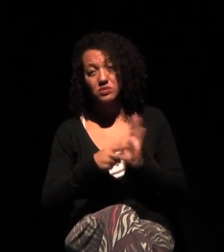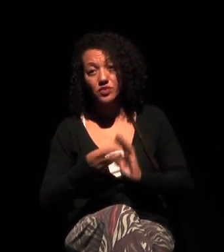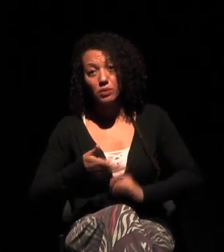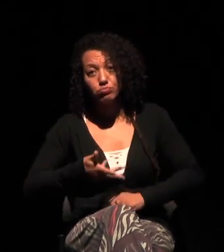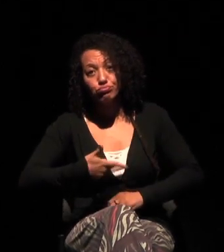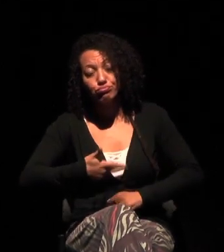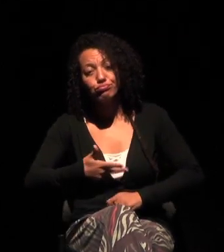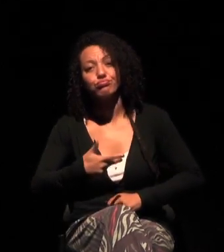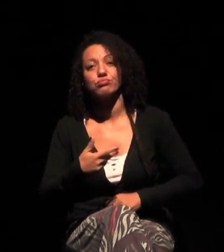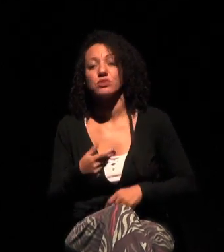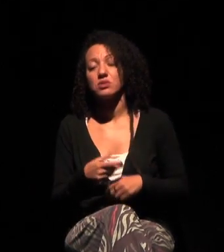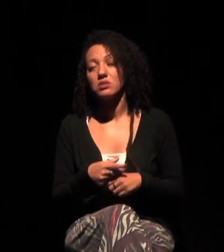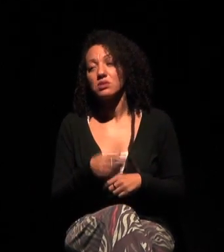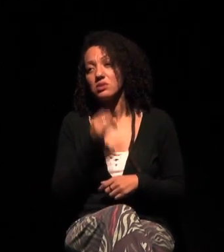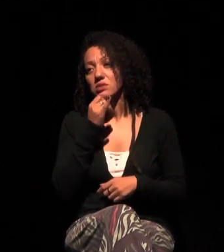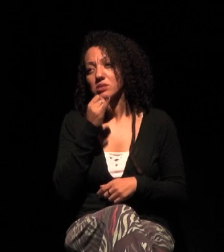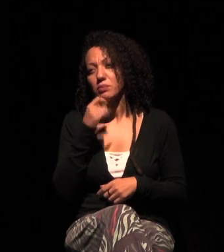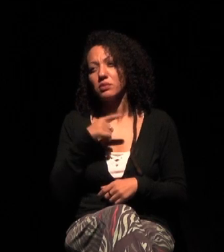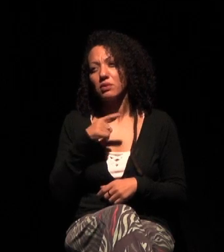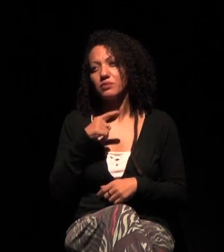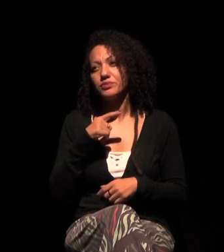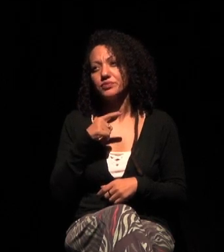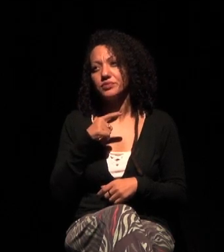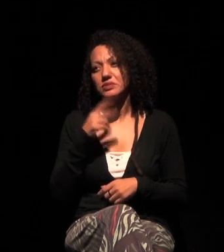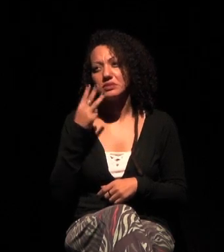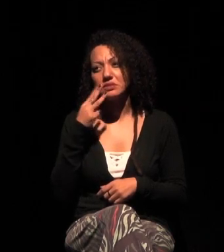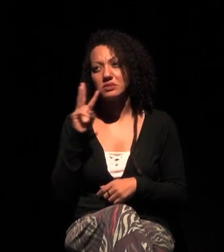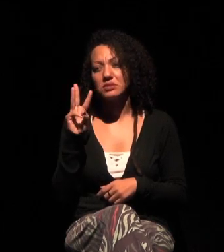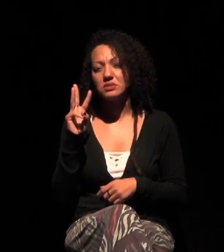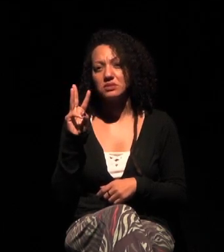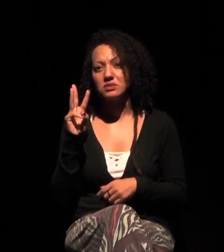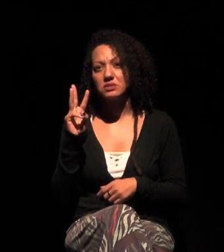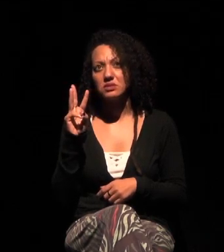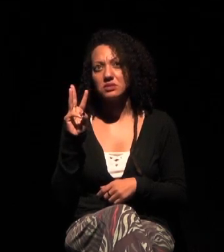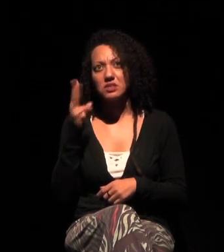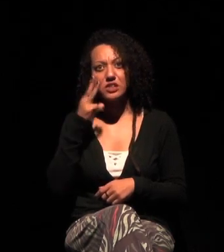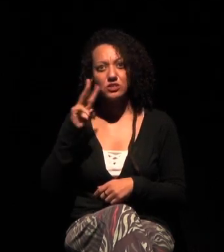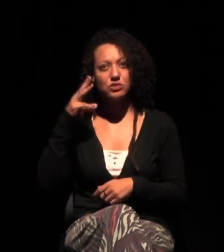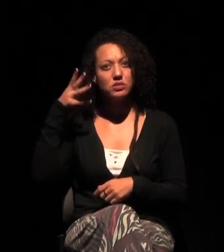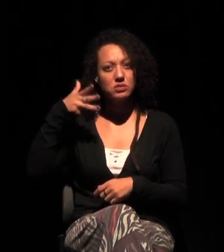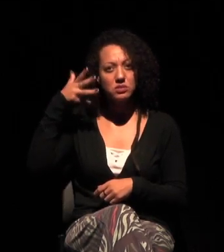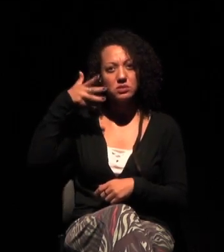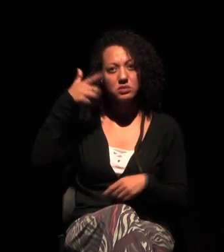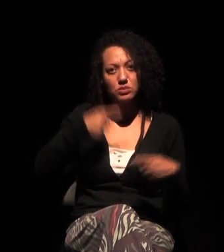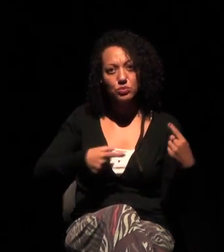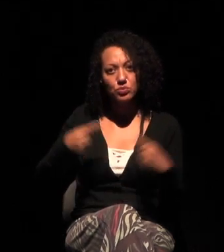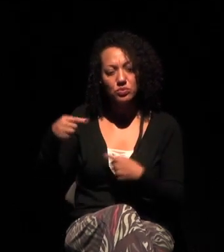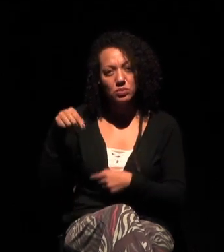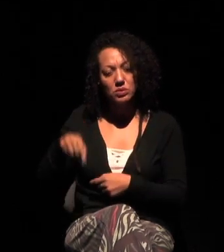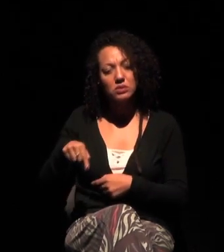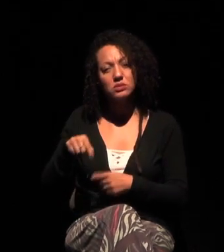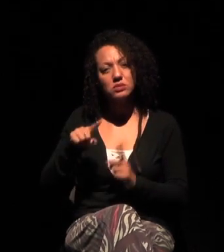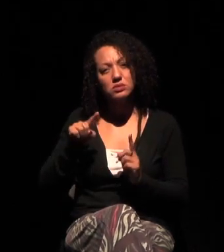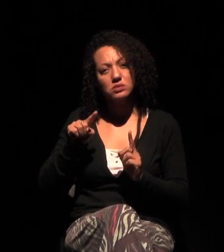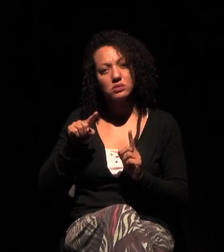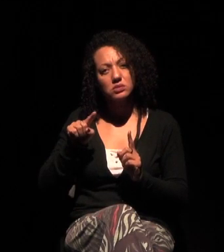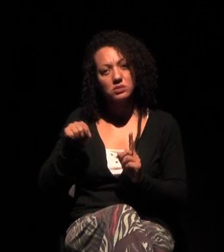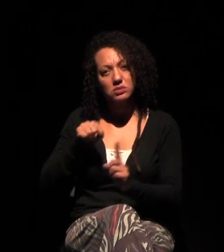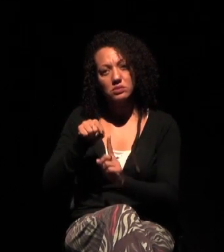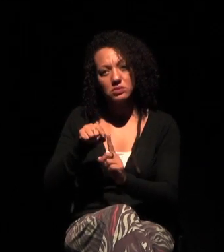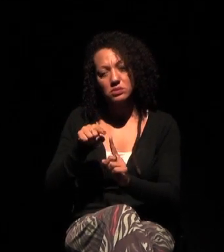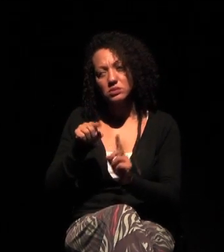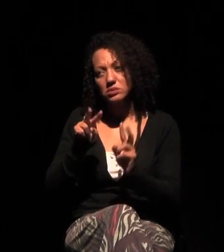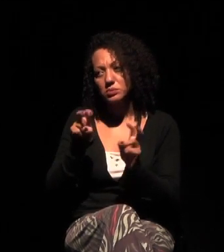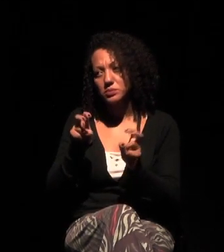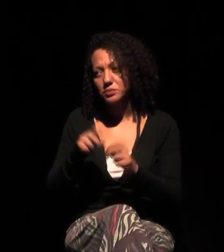alvo de discussões aqui ao longo dos 23 o três dias né é esta é este